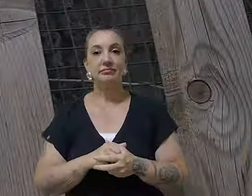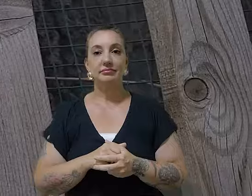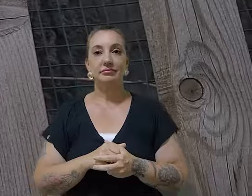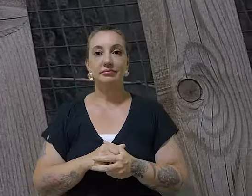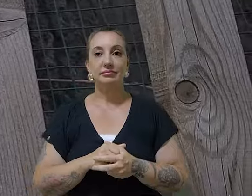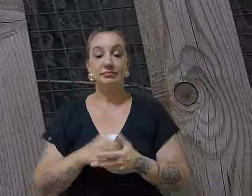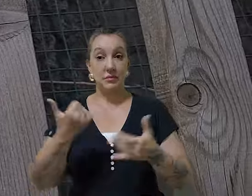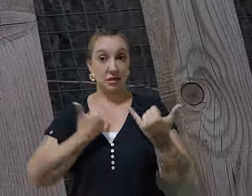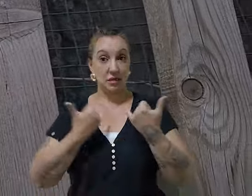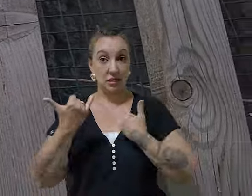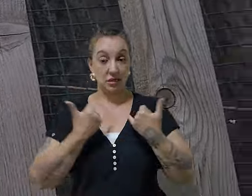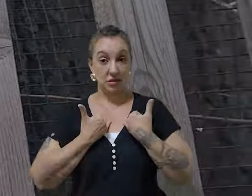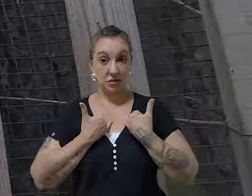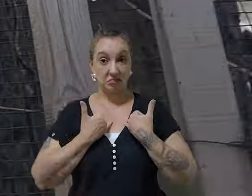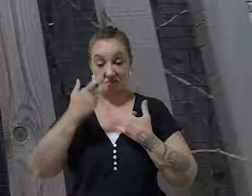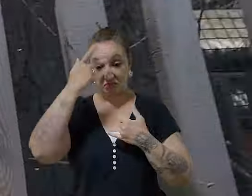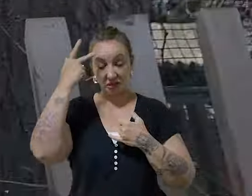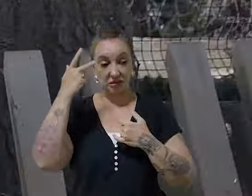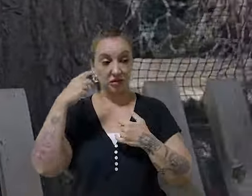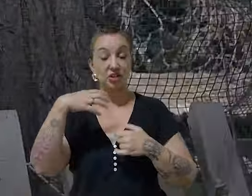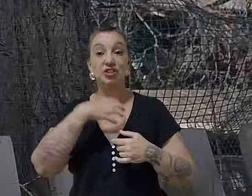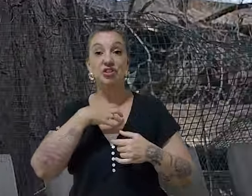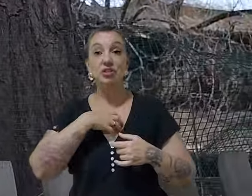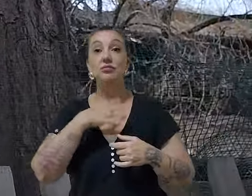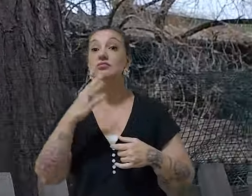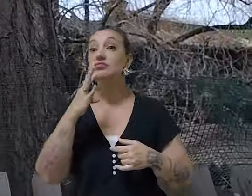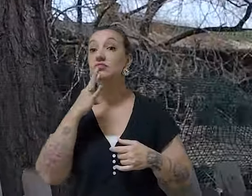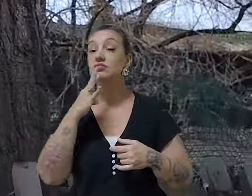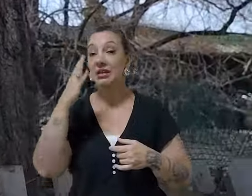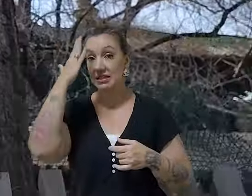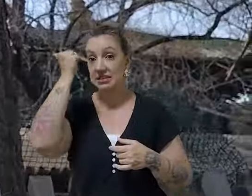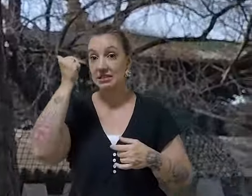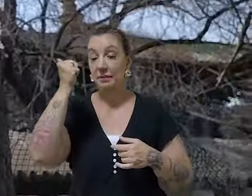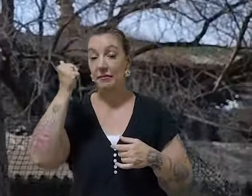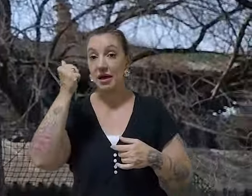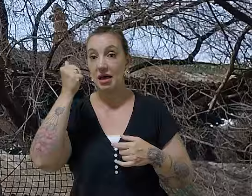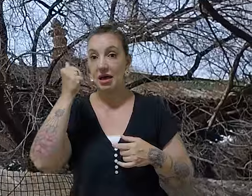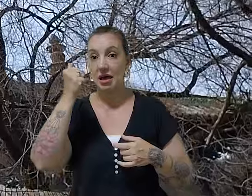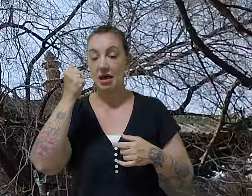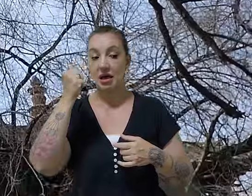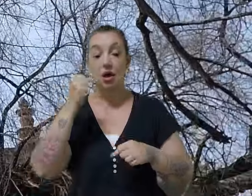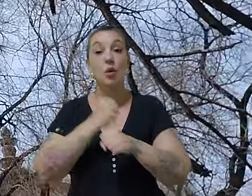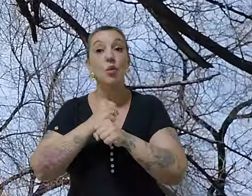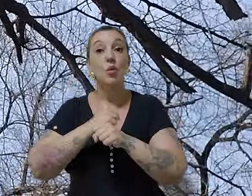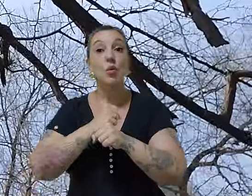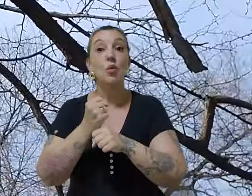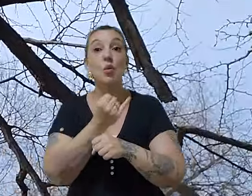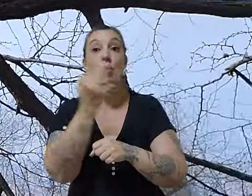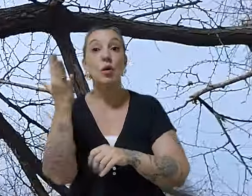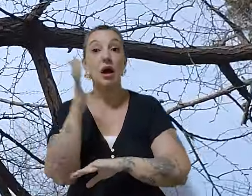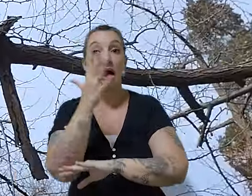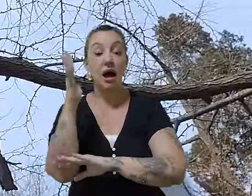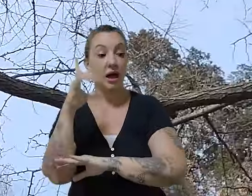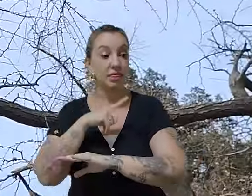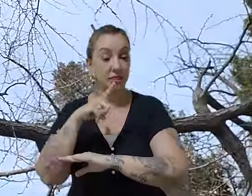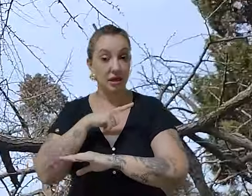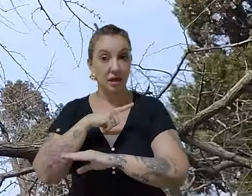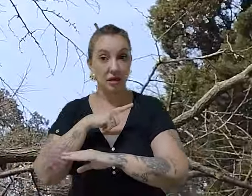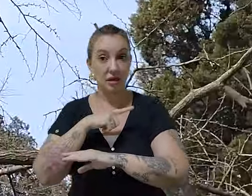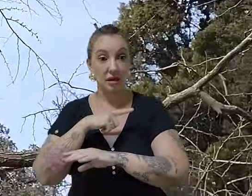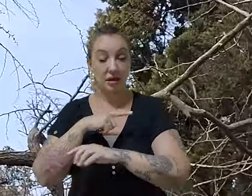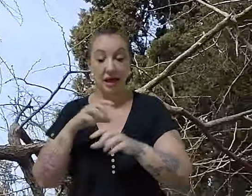E dizem os botânicos que um jeito de você reconhecer os anos, né, de uma árvore é